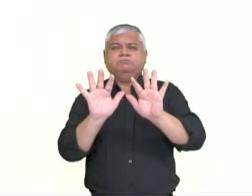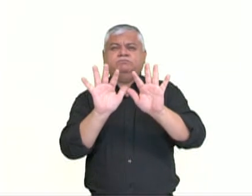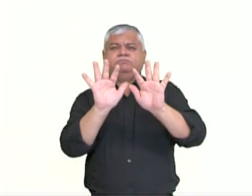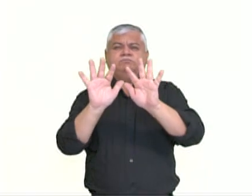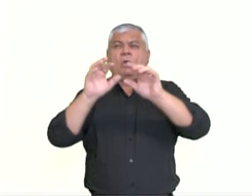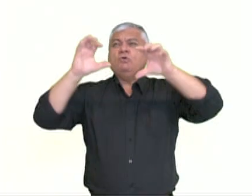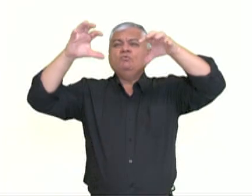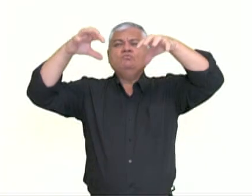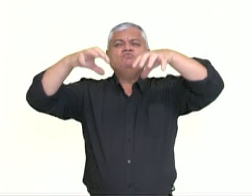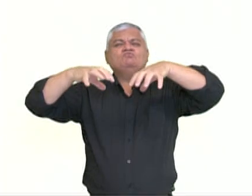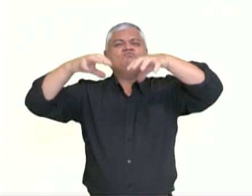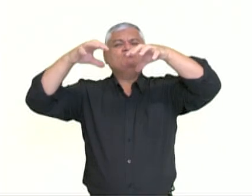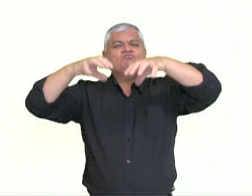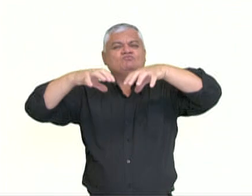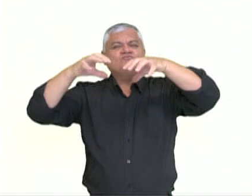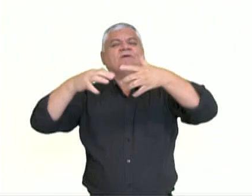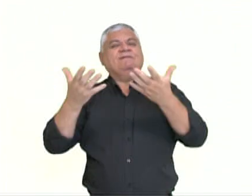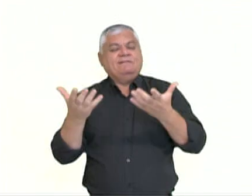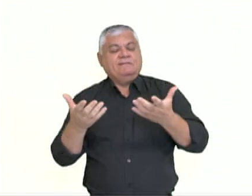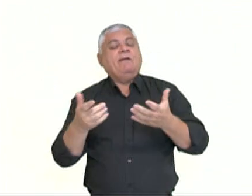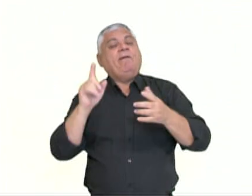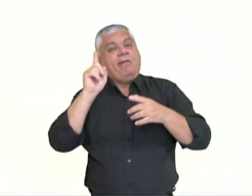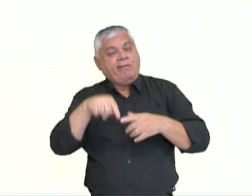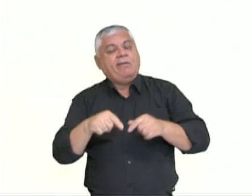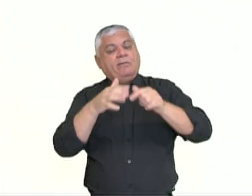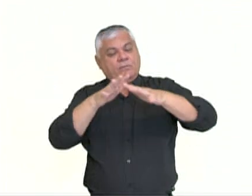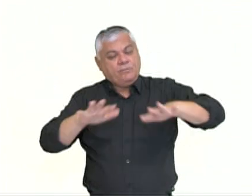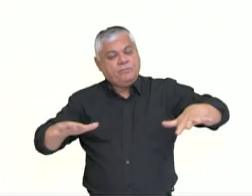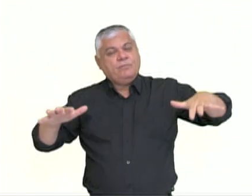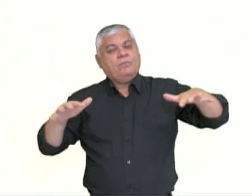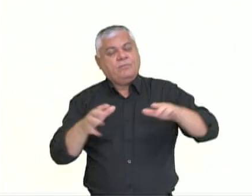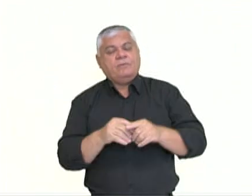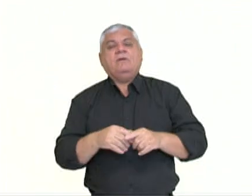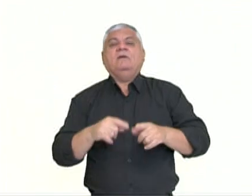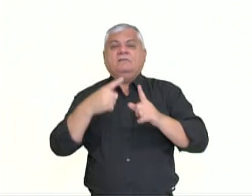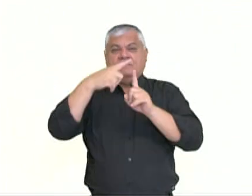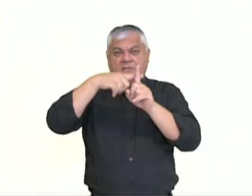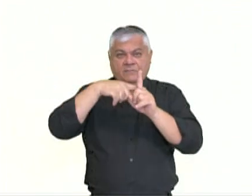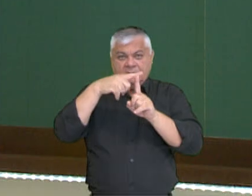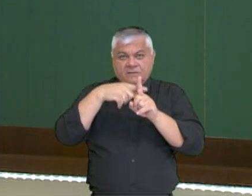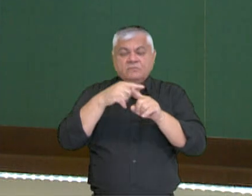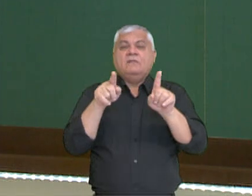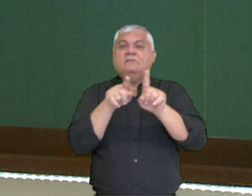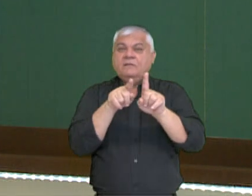mais umidade, por exemplo. Então, correntes marítimas ali, temperatura